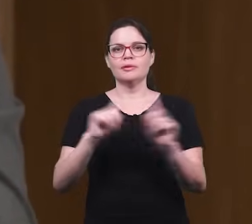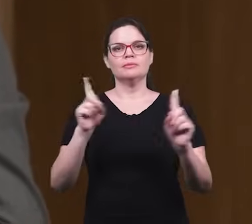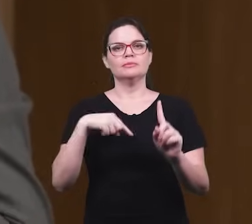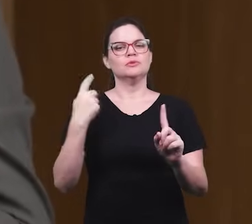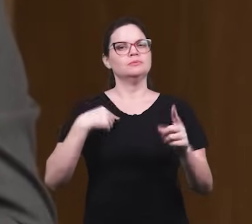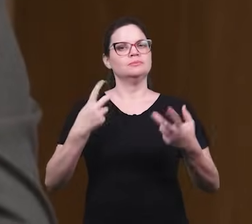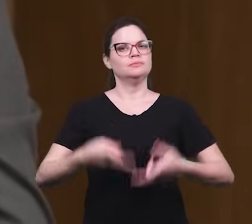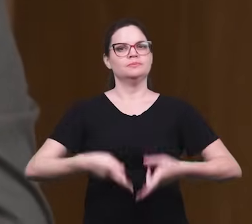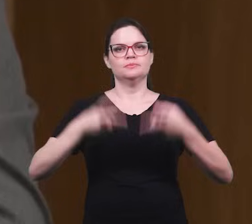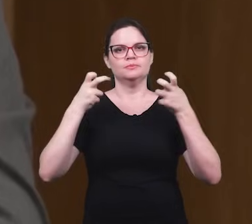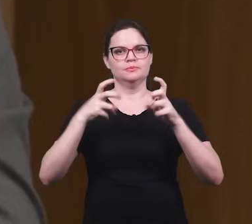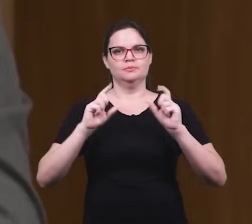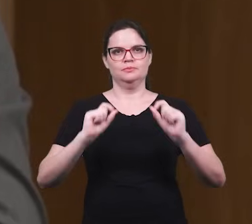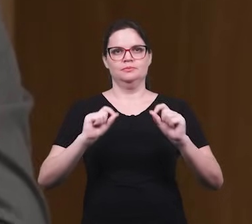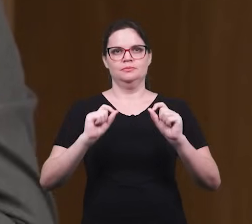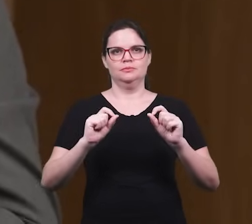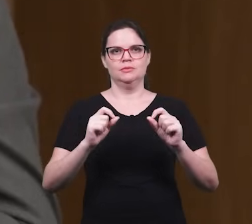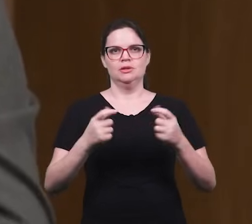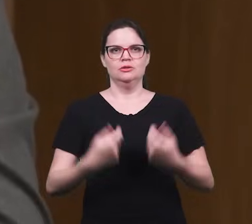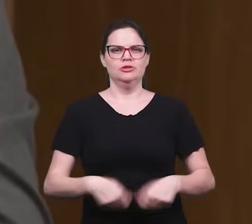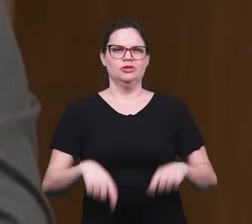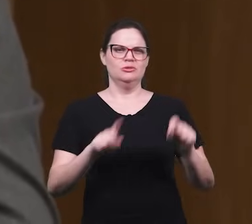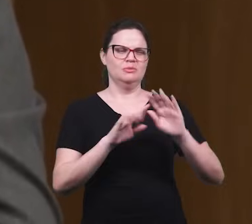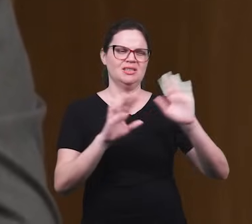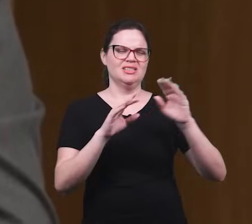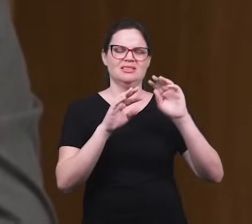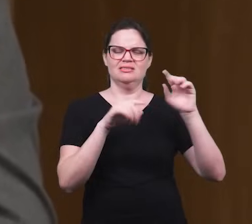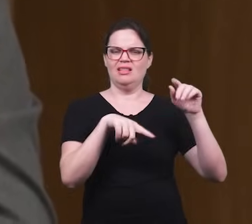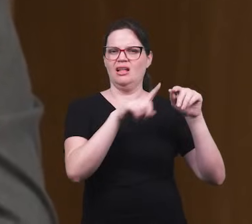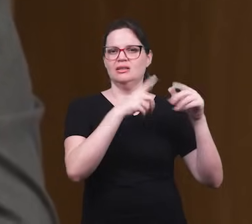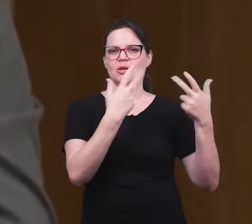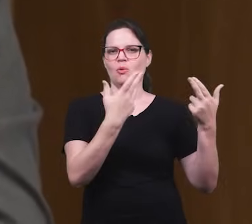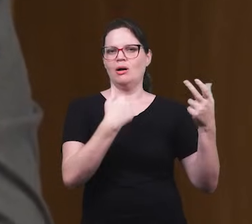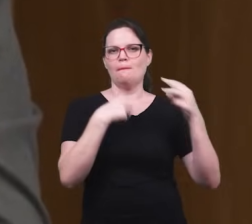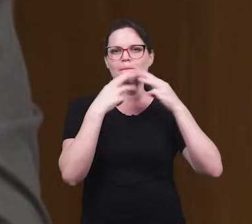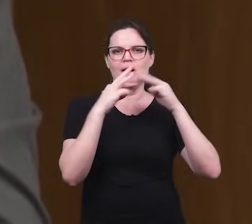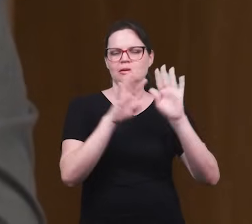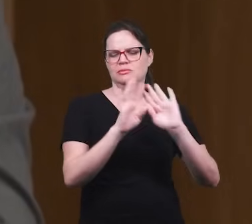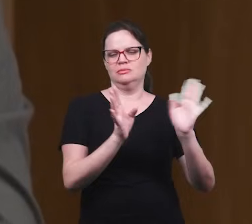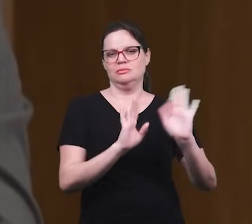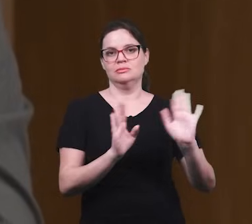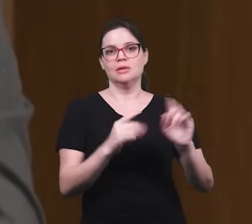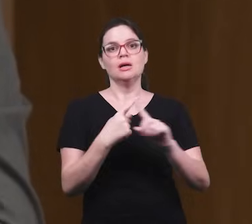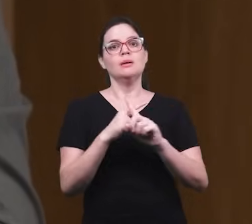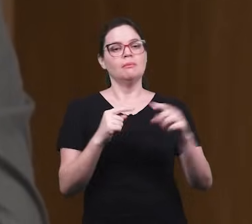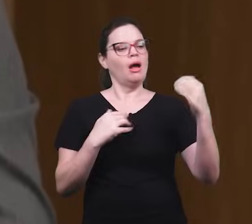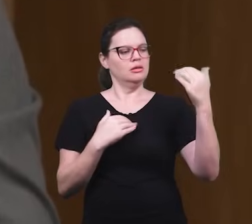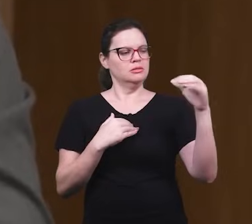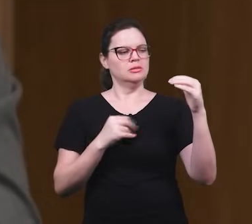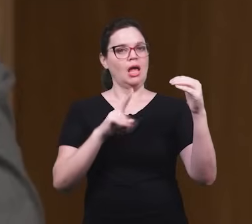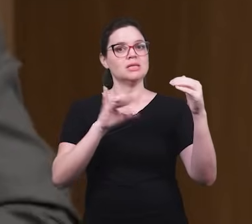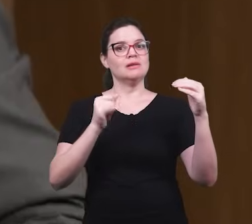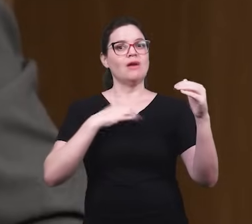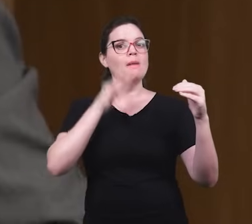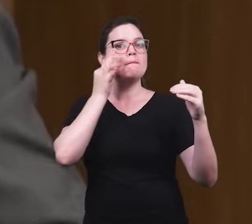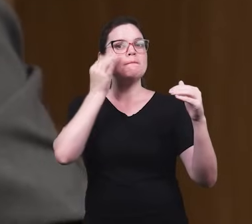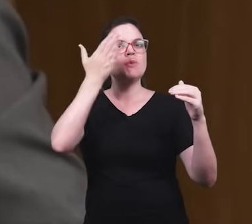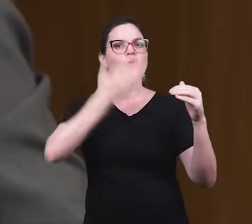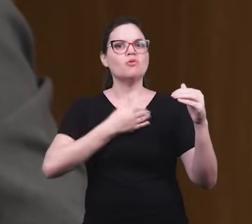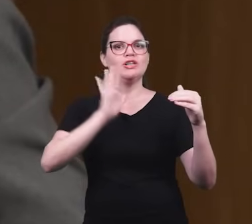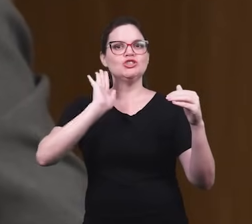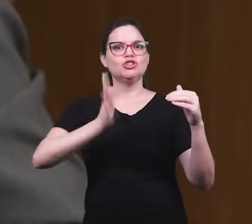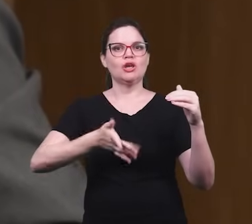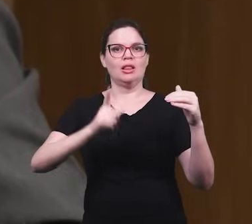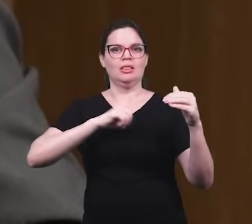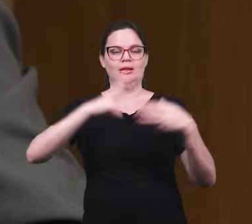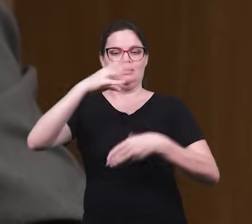né, e nós não precisamos desse marketing dentro dessas situações, é claro que a ciência ela vai comprovar aquilo que está na palavra. O